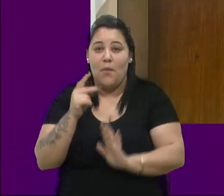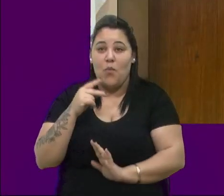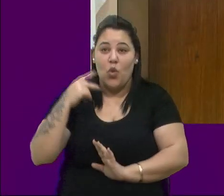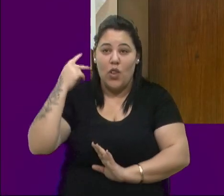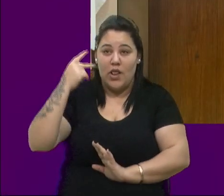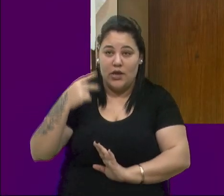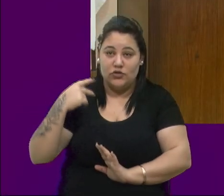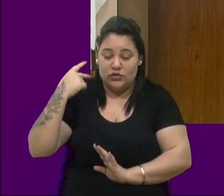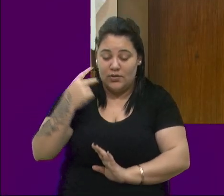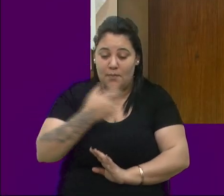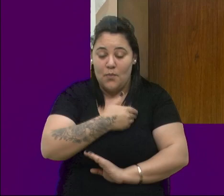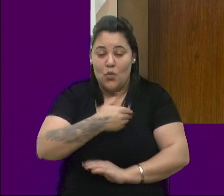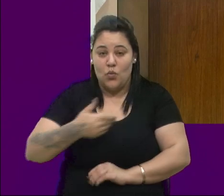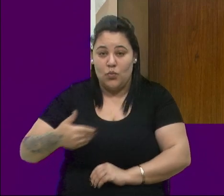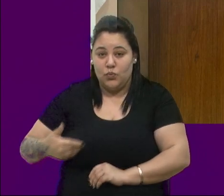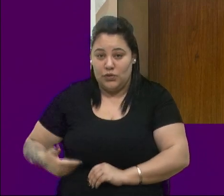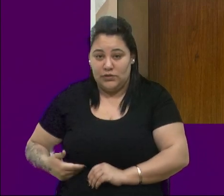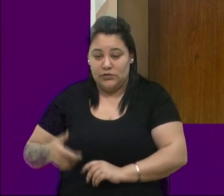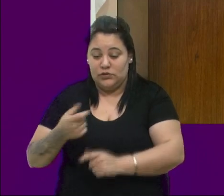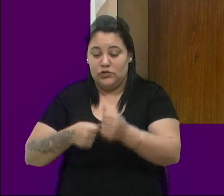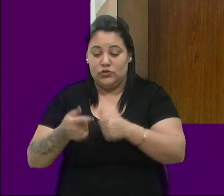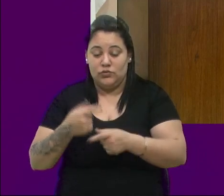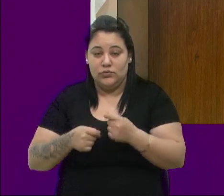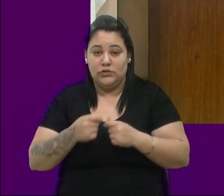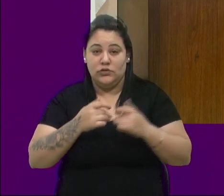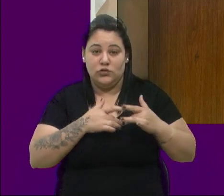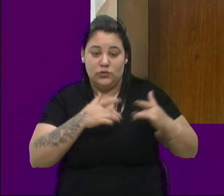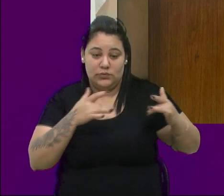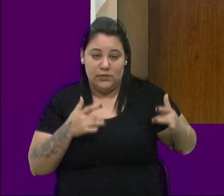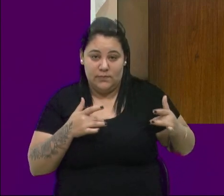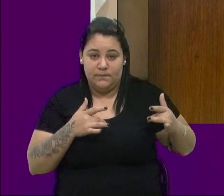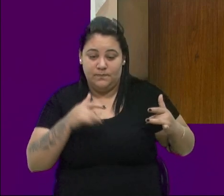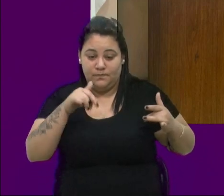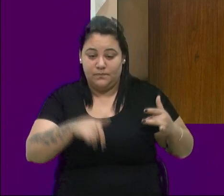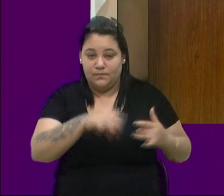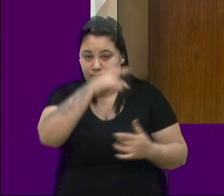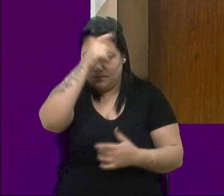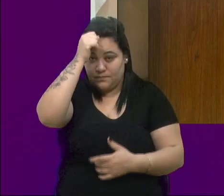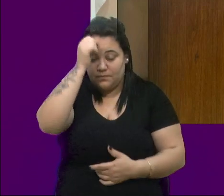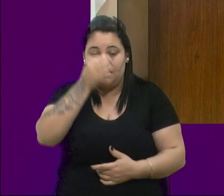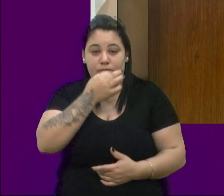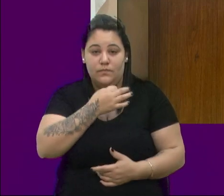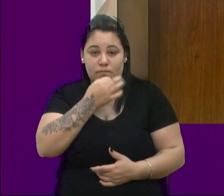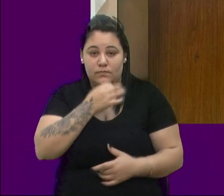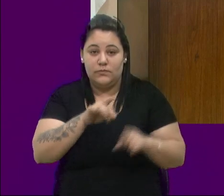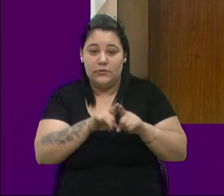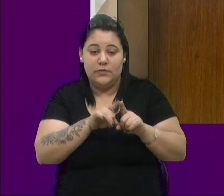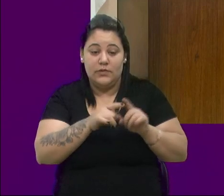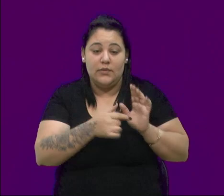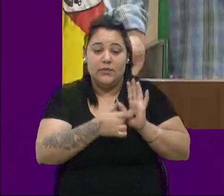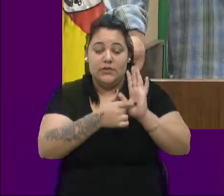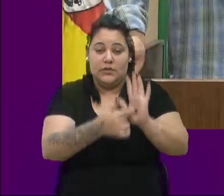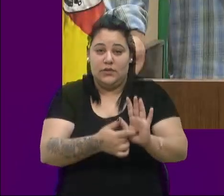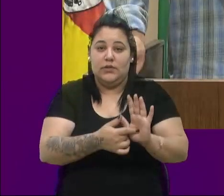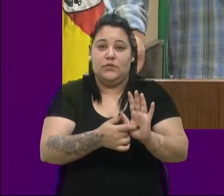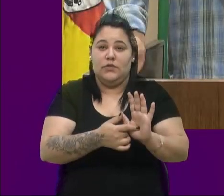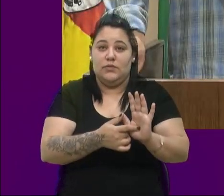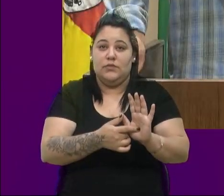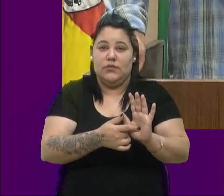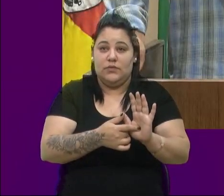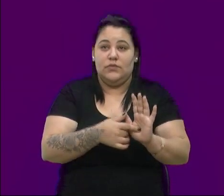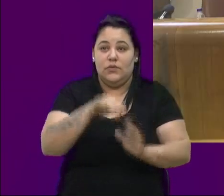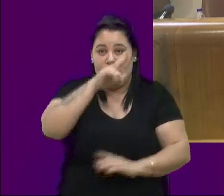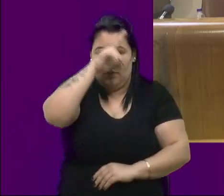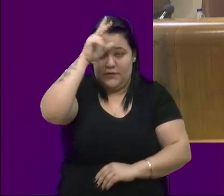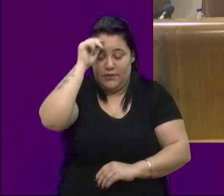política pública de economia solidária no município de Caxias. Apresentaremos para que o prefeito